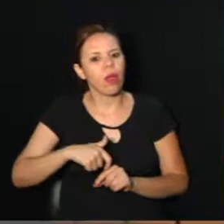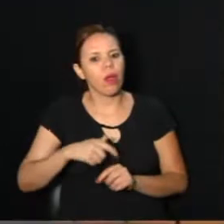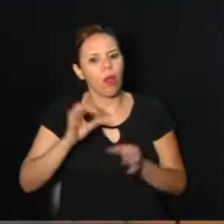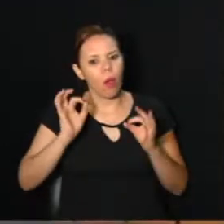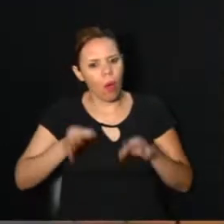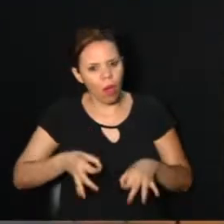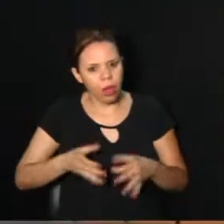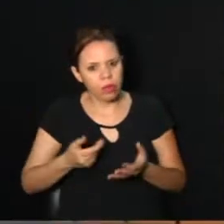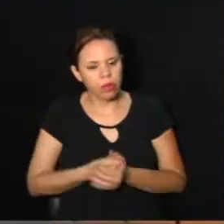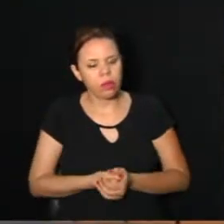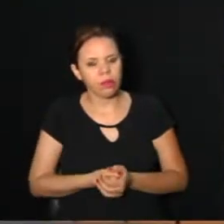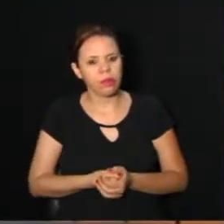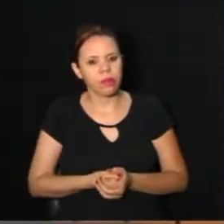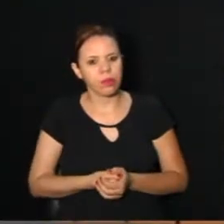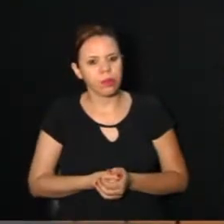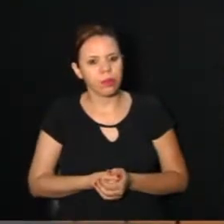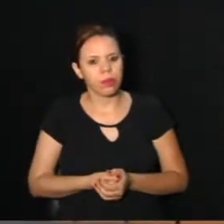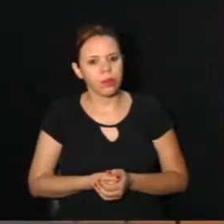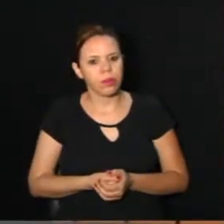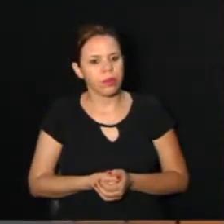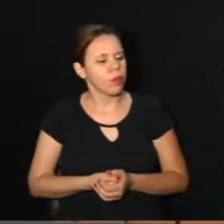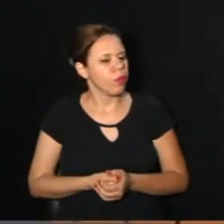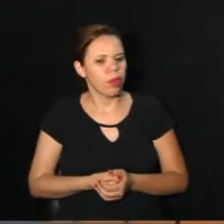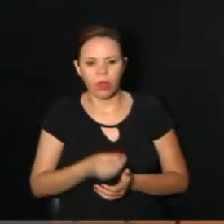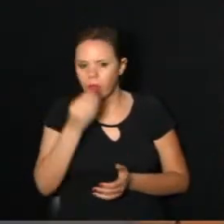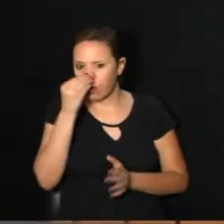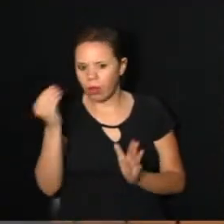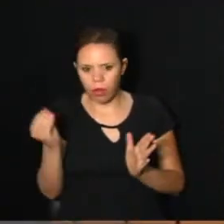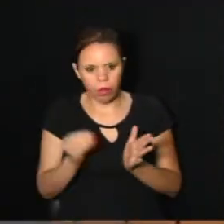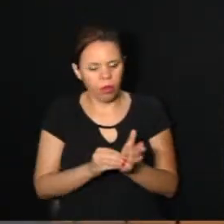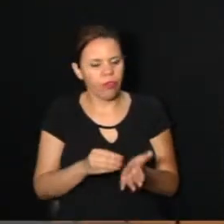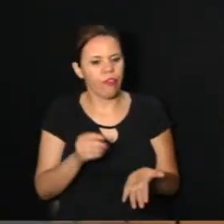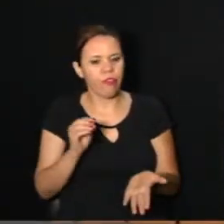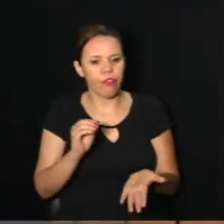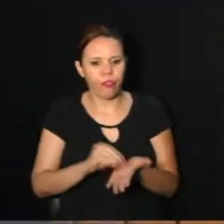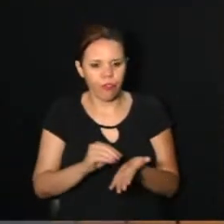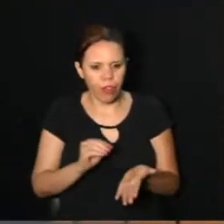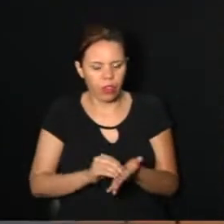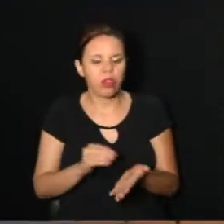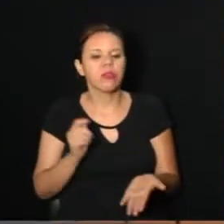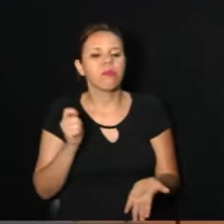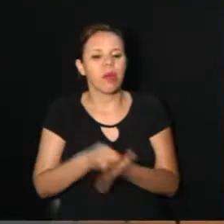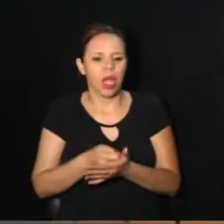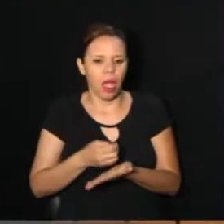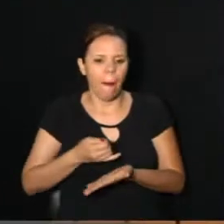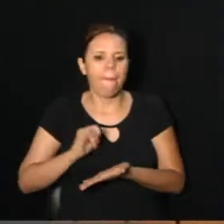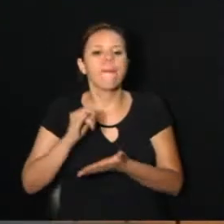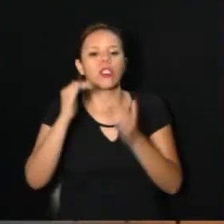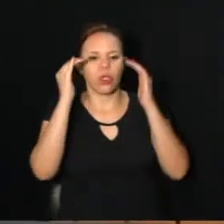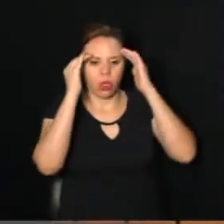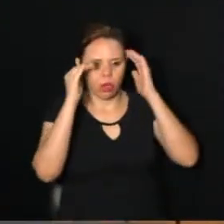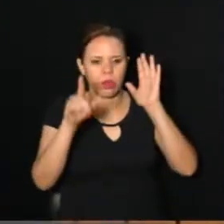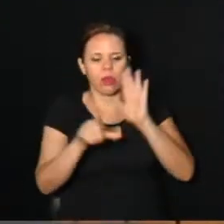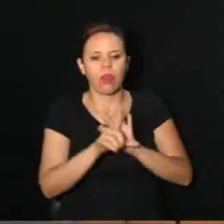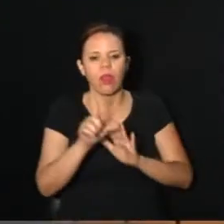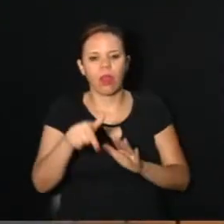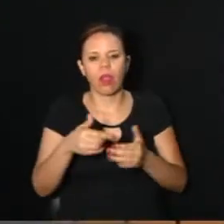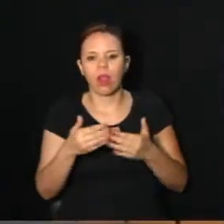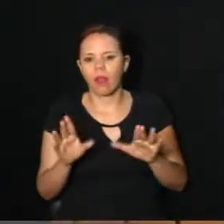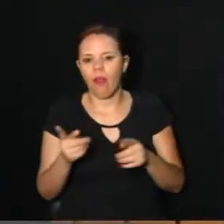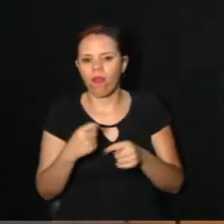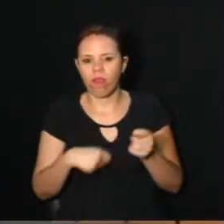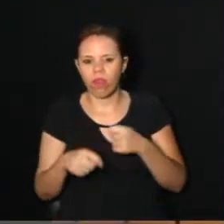correto, que ele não é sonegador, que ele cumpre com a lei. A liberdade econômica me traz